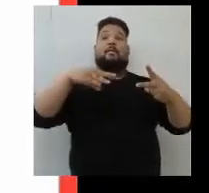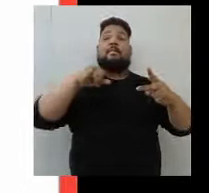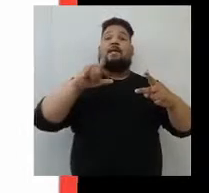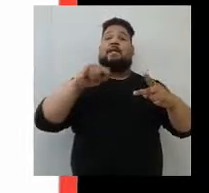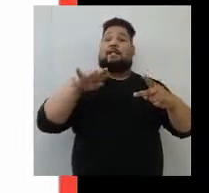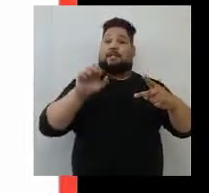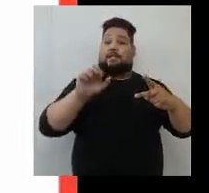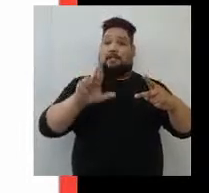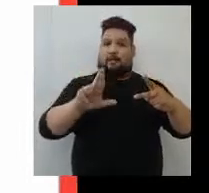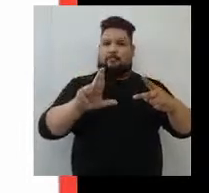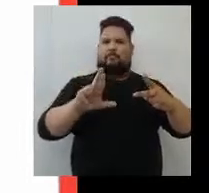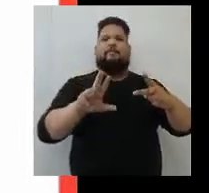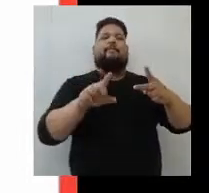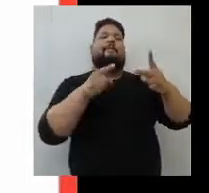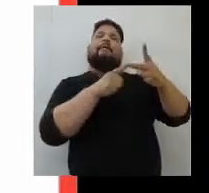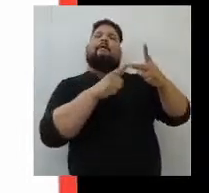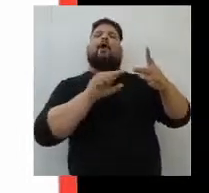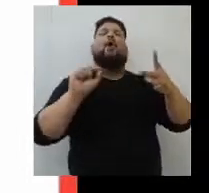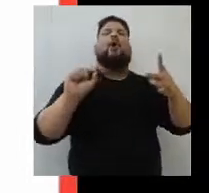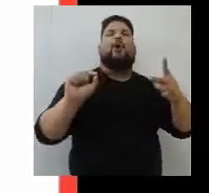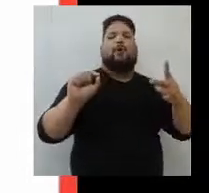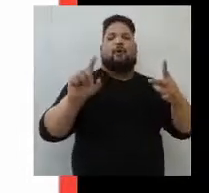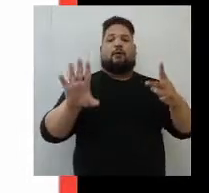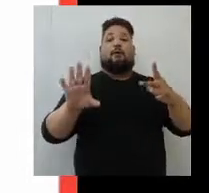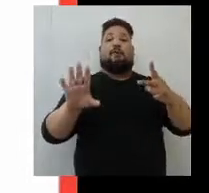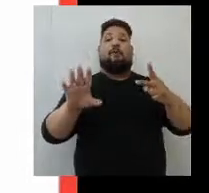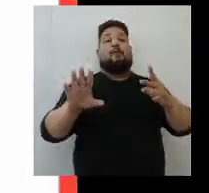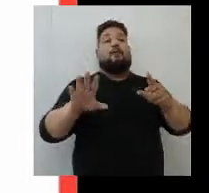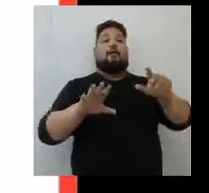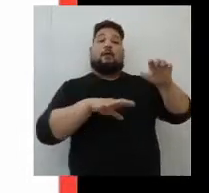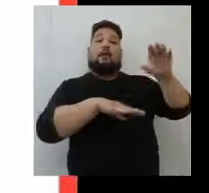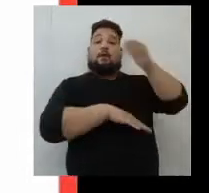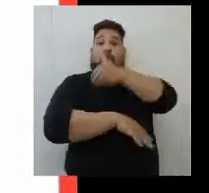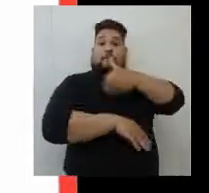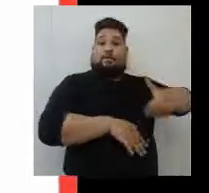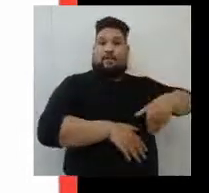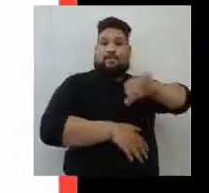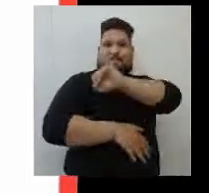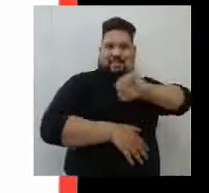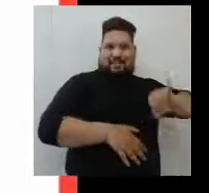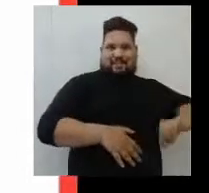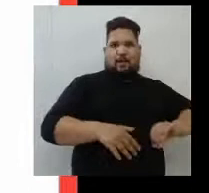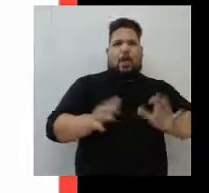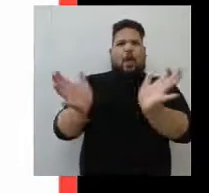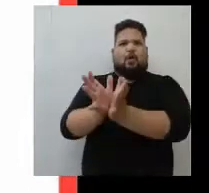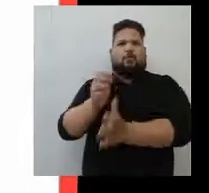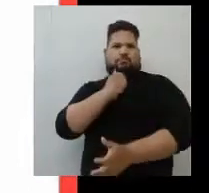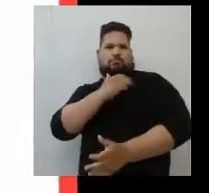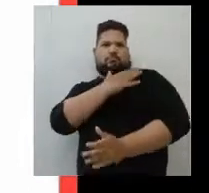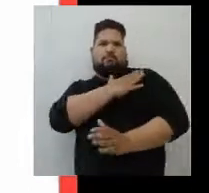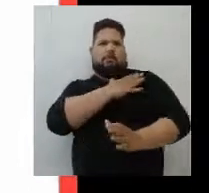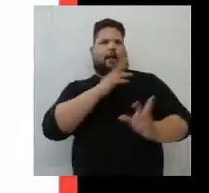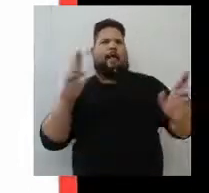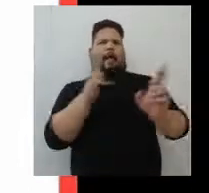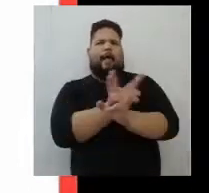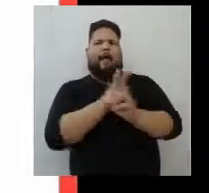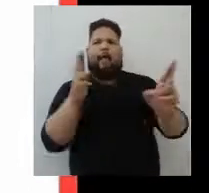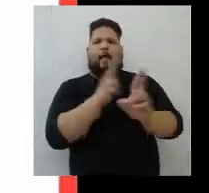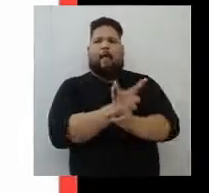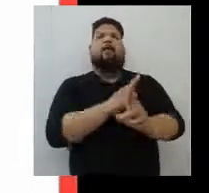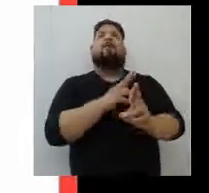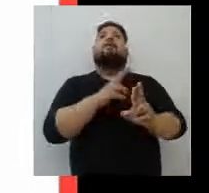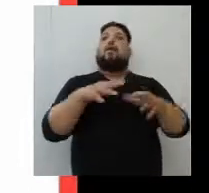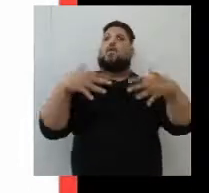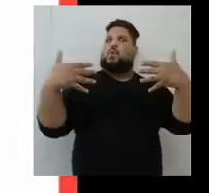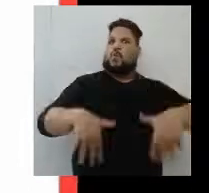As relações entre os militares e o governo imperial se acirraram principalmente após a Guerra